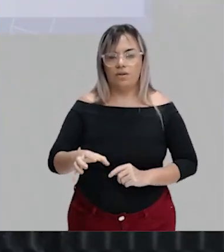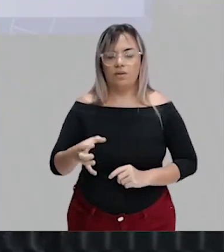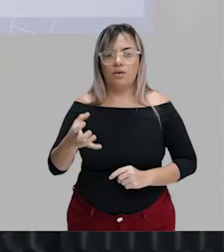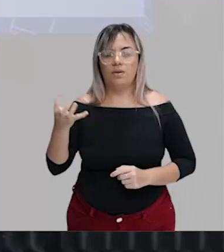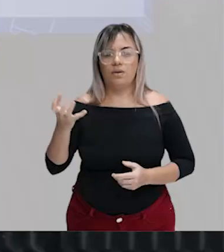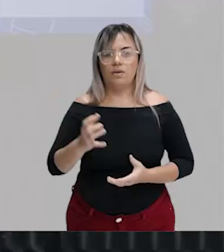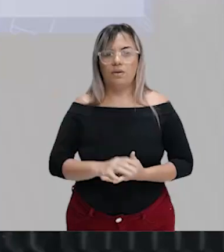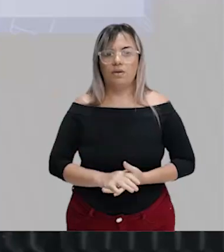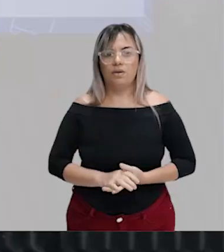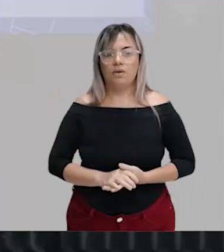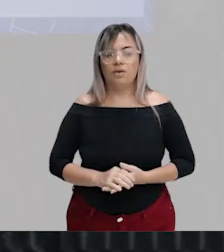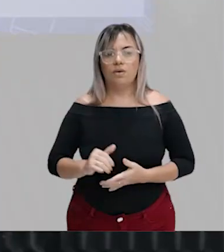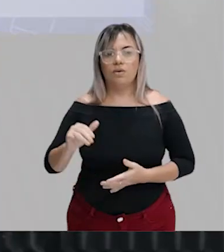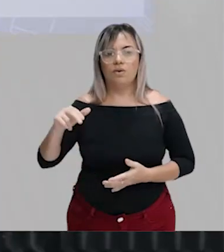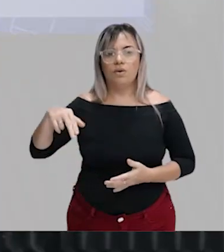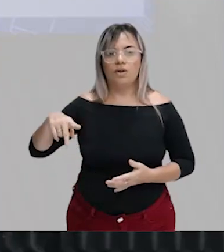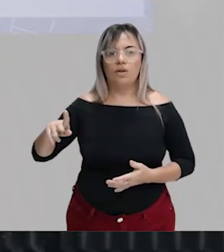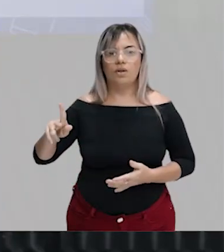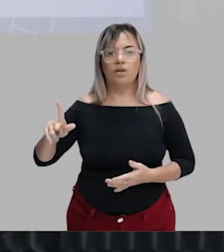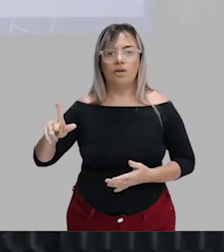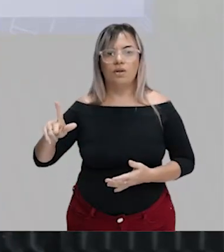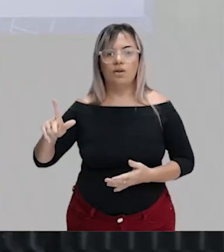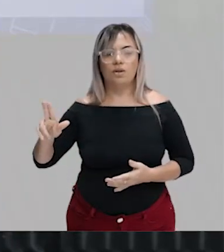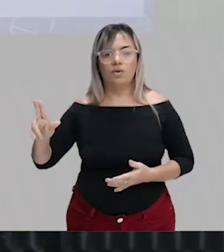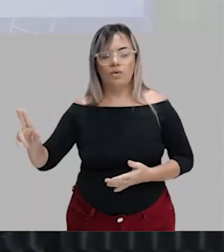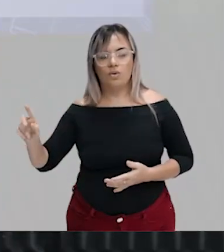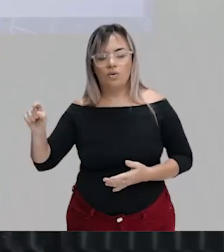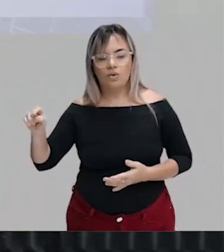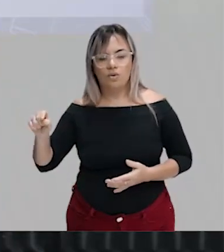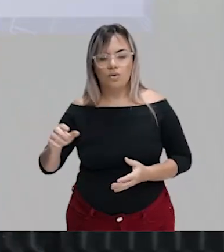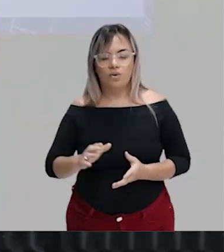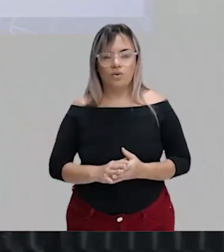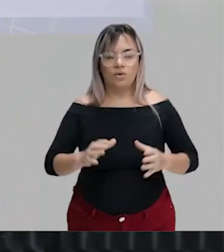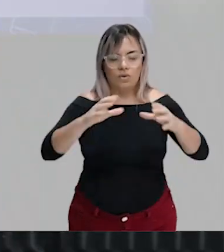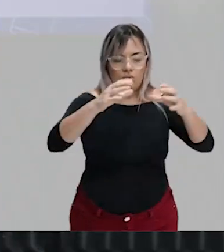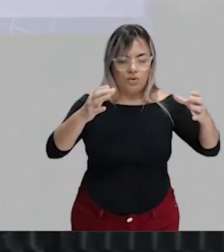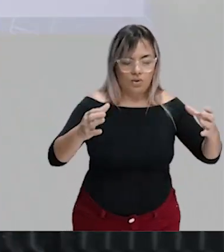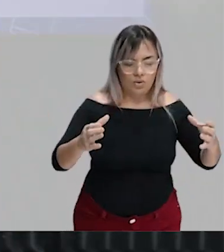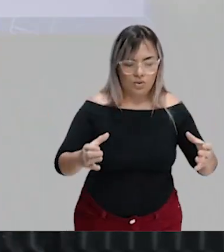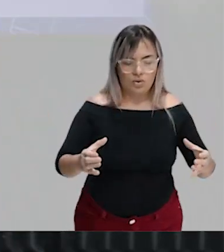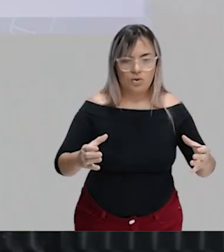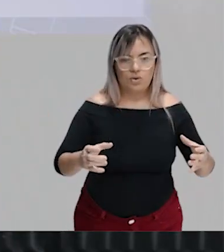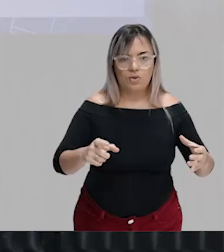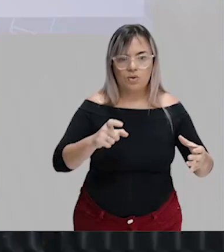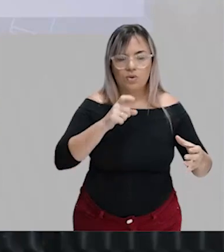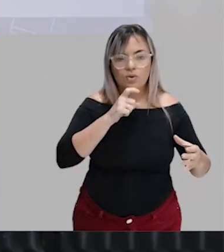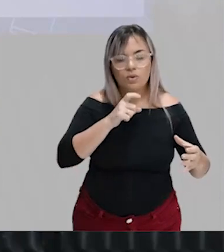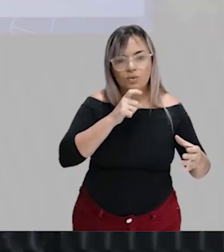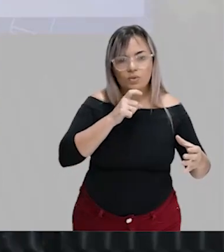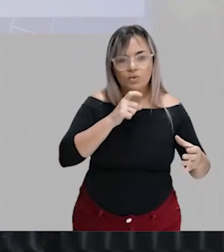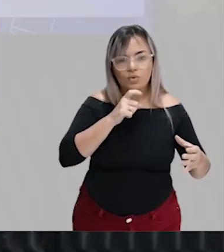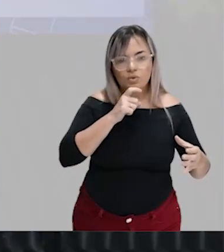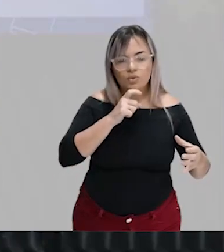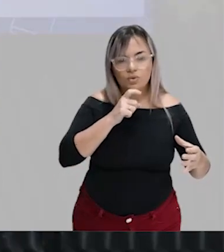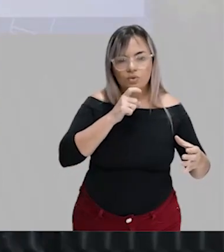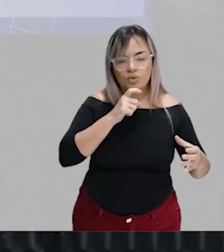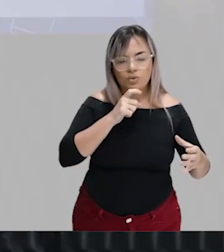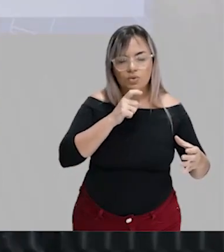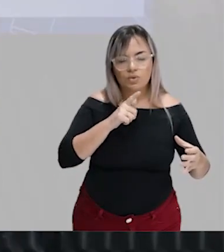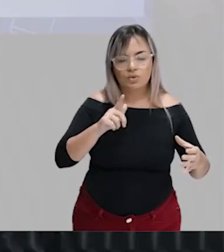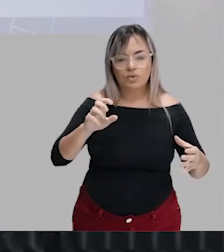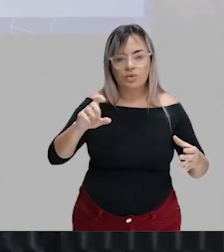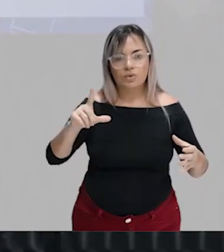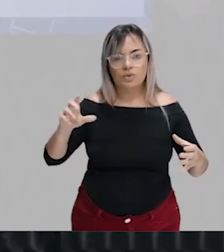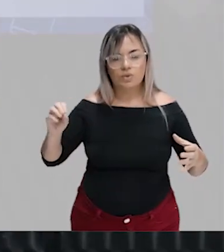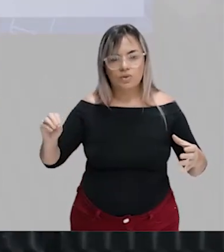com os iglus, né? Então, é formada aquela casazinha de gelo, né? Então, eles formam, né,